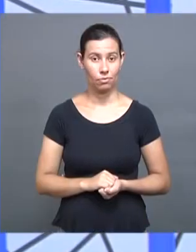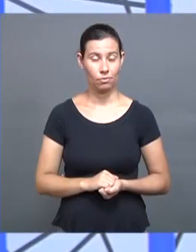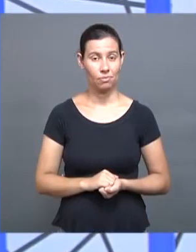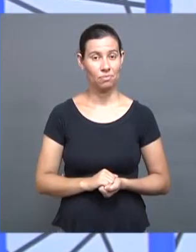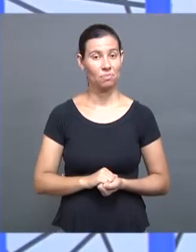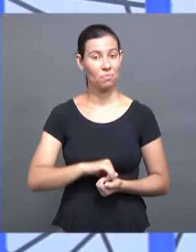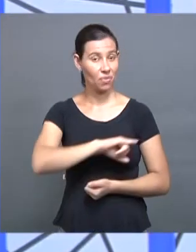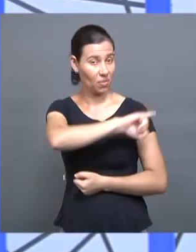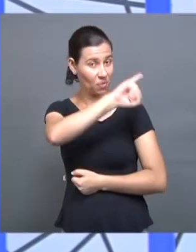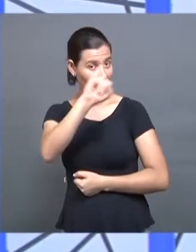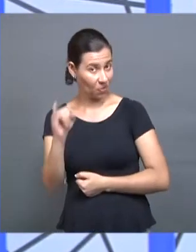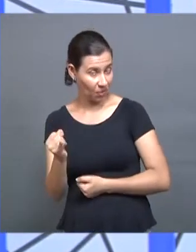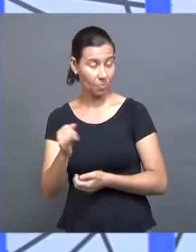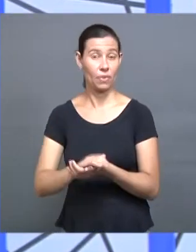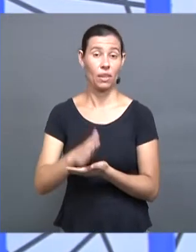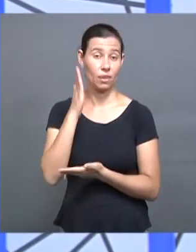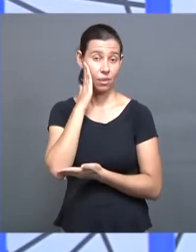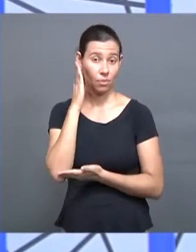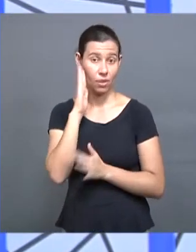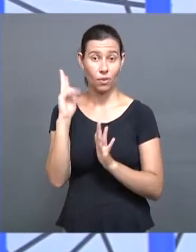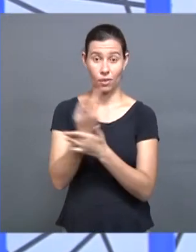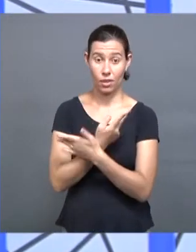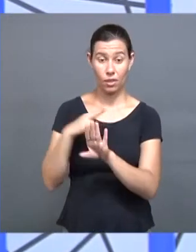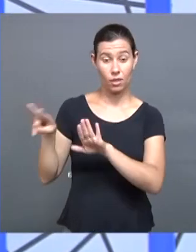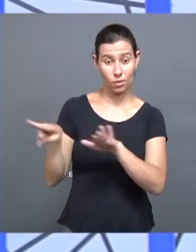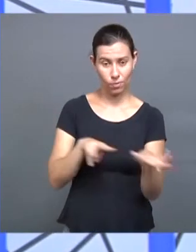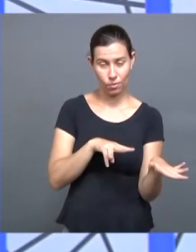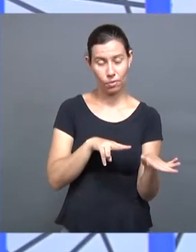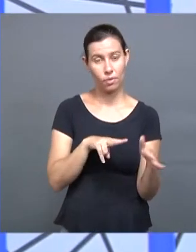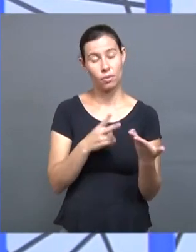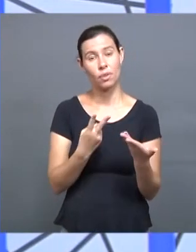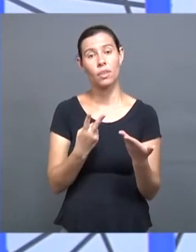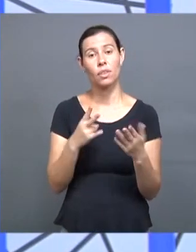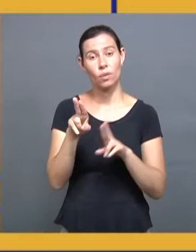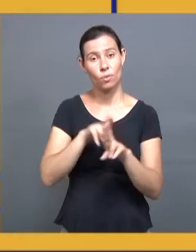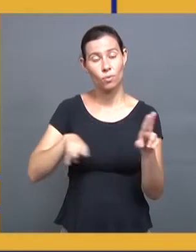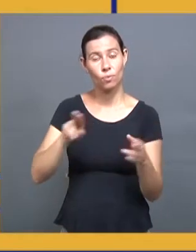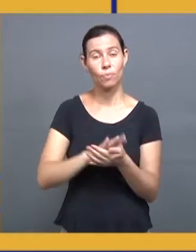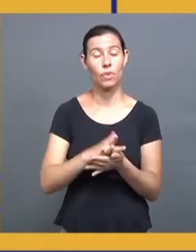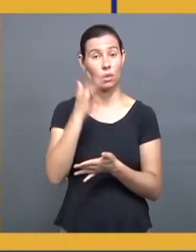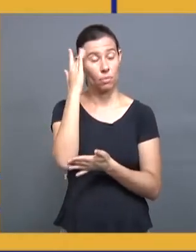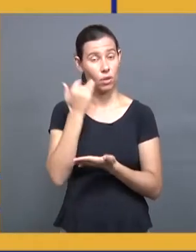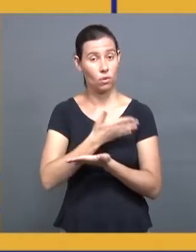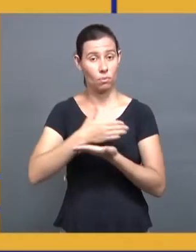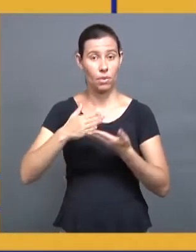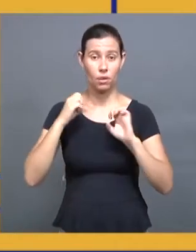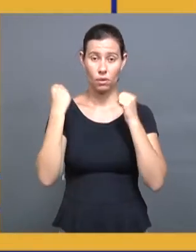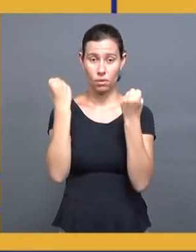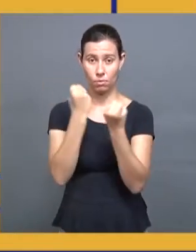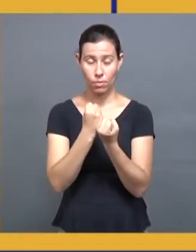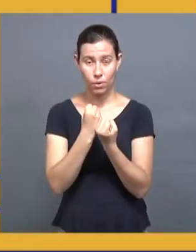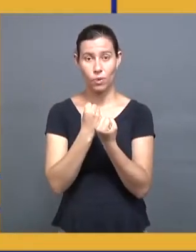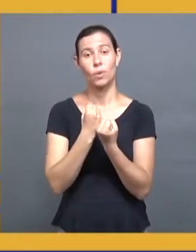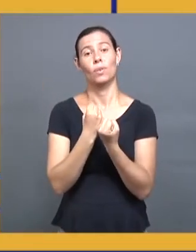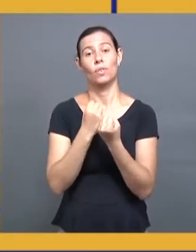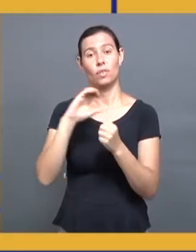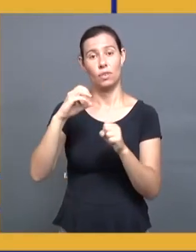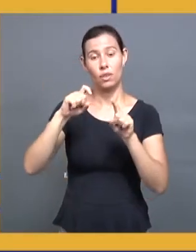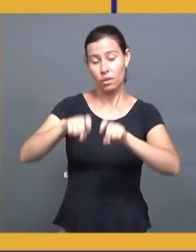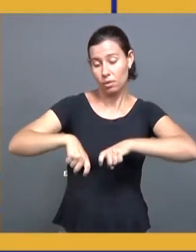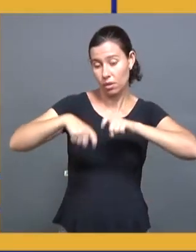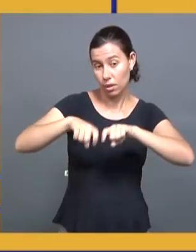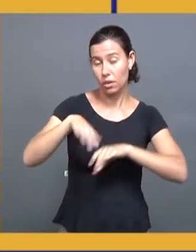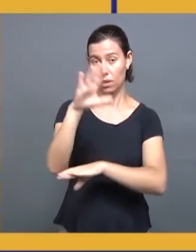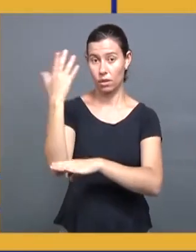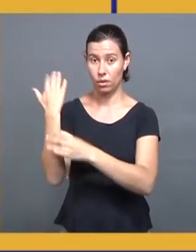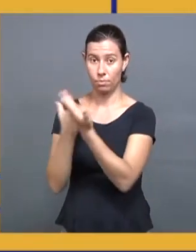Oi gente, vamos saber o que acontece na UFO esta semana? Então olha só, começa amanhã o Simpósio de Ciências Agrárias e Ambientais, um fórum